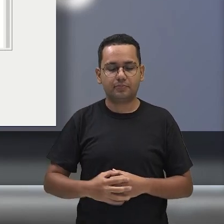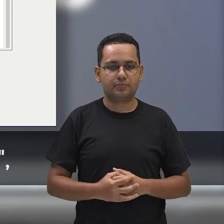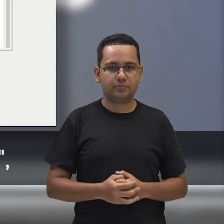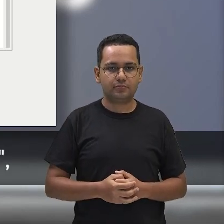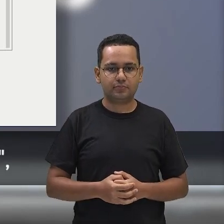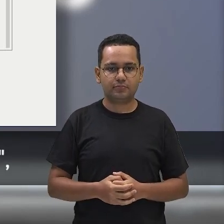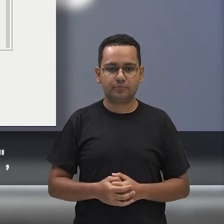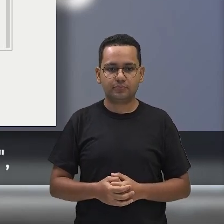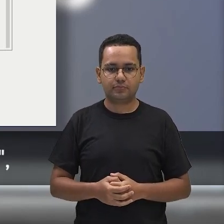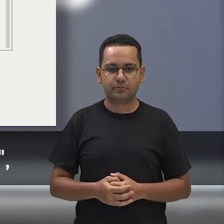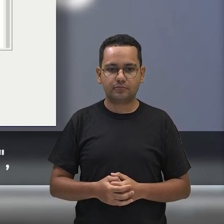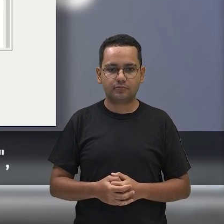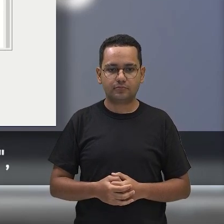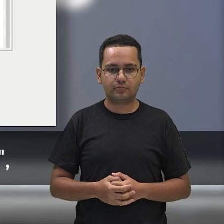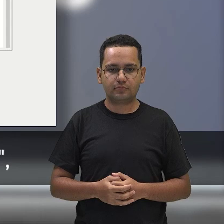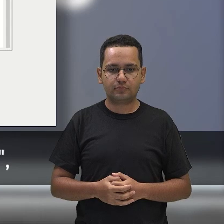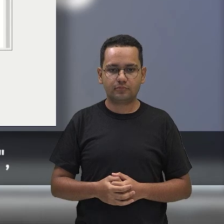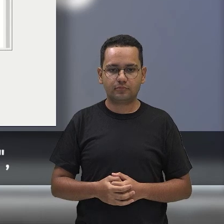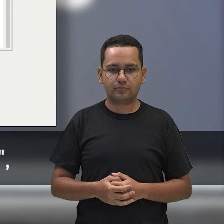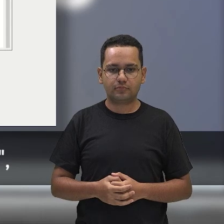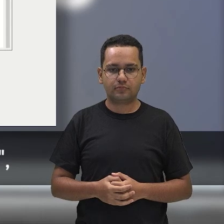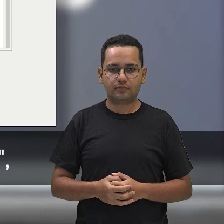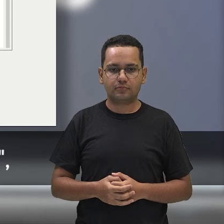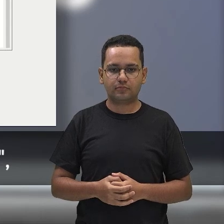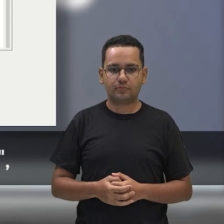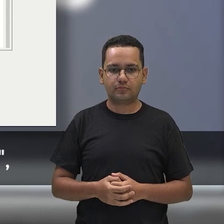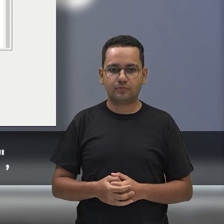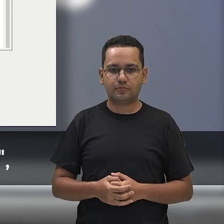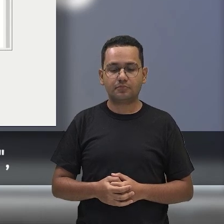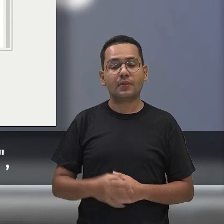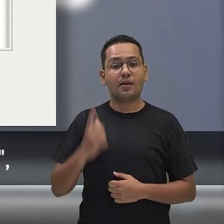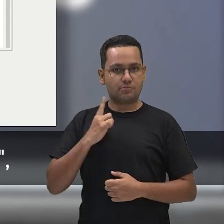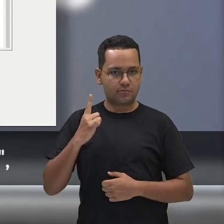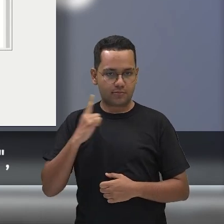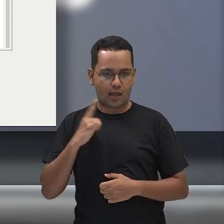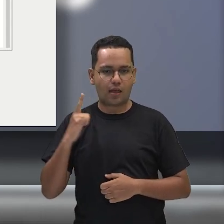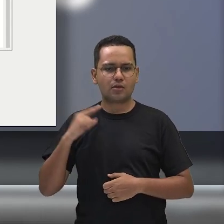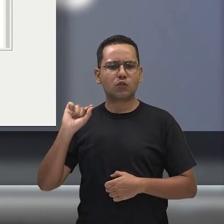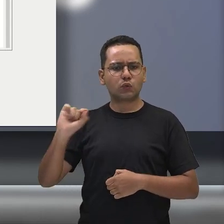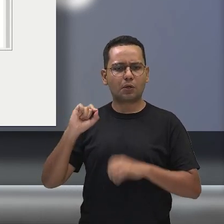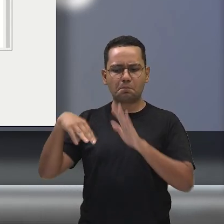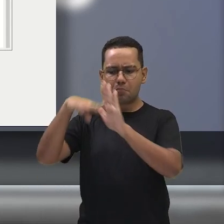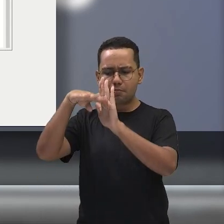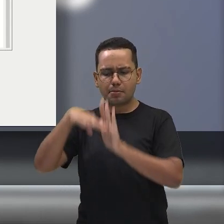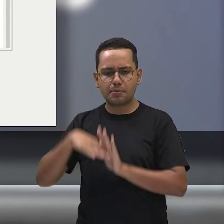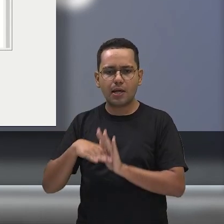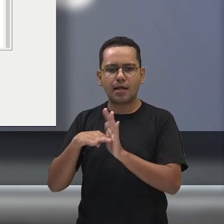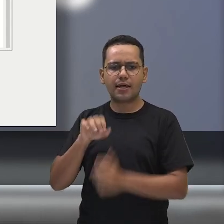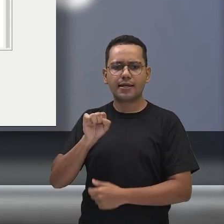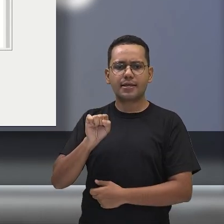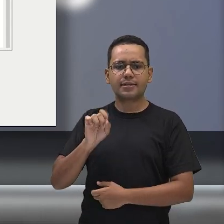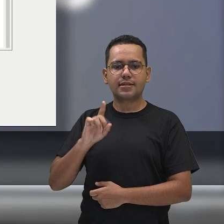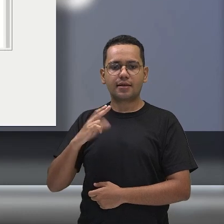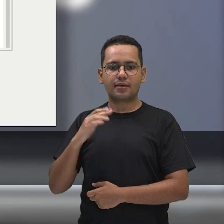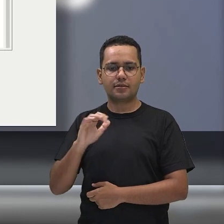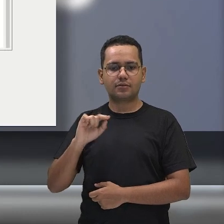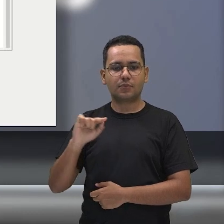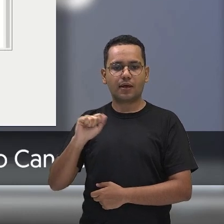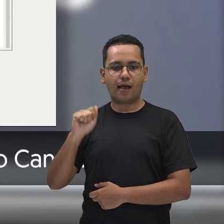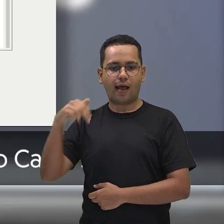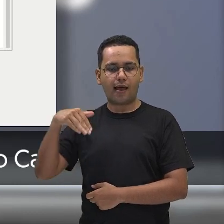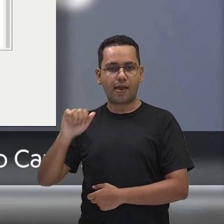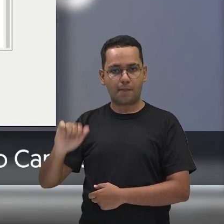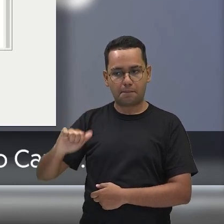Seduc-AM1. Na tela de canais, no indicador de canais públicos, você consegue visualizar os tópicos